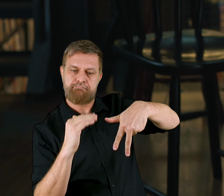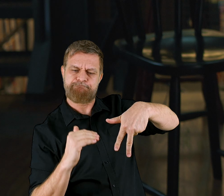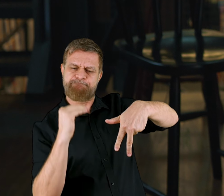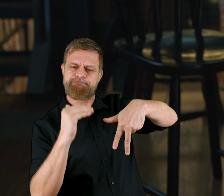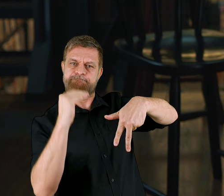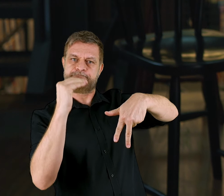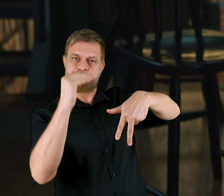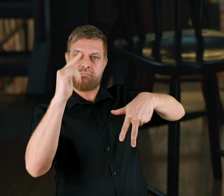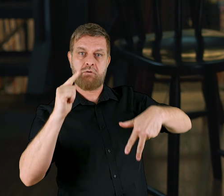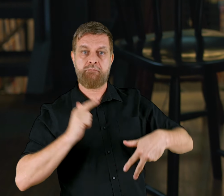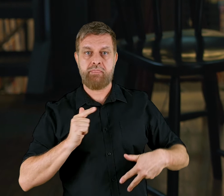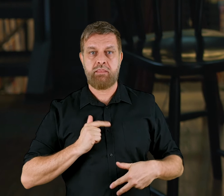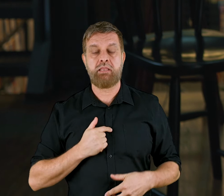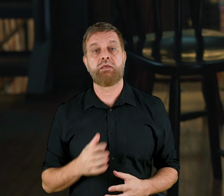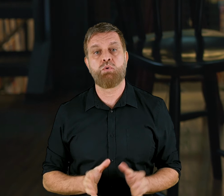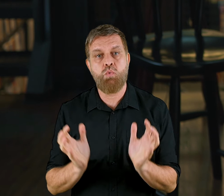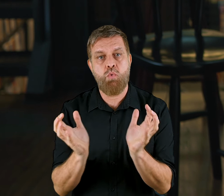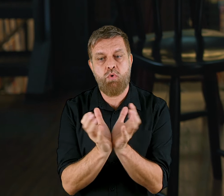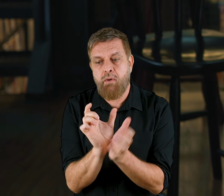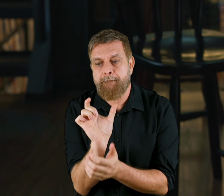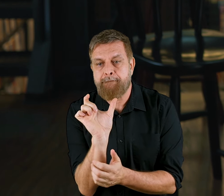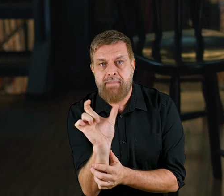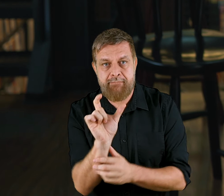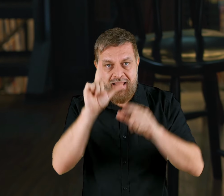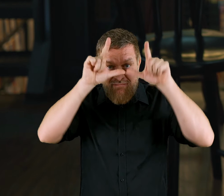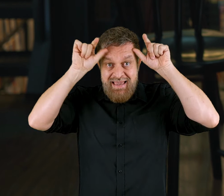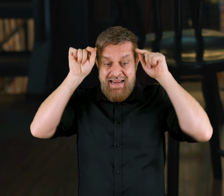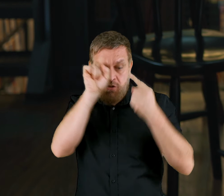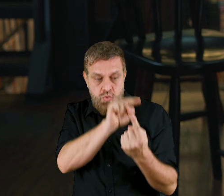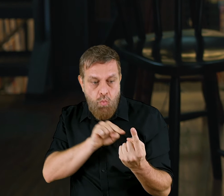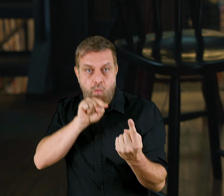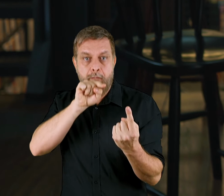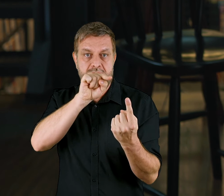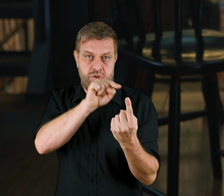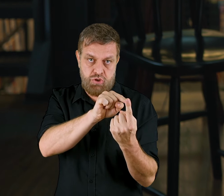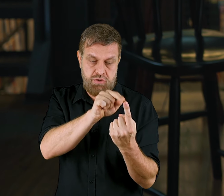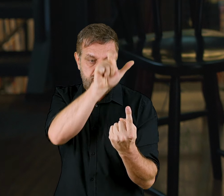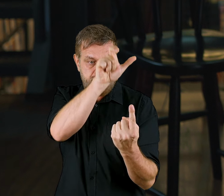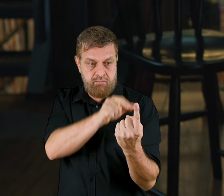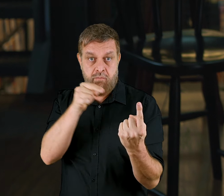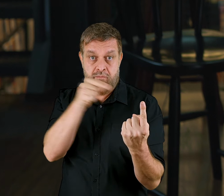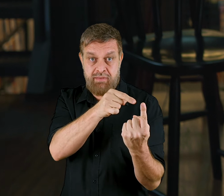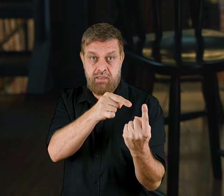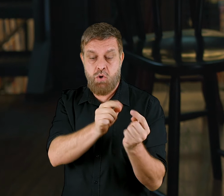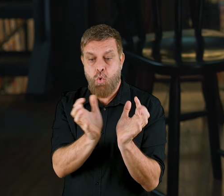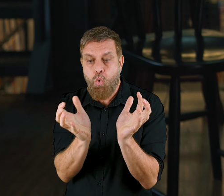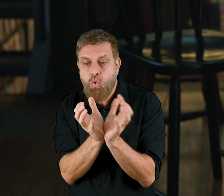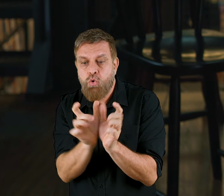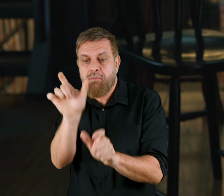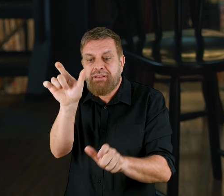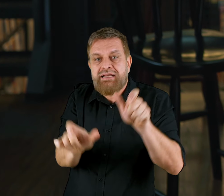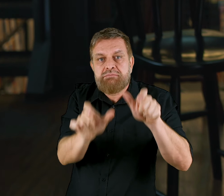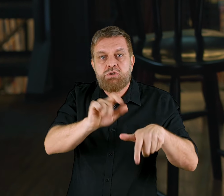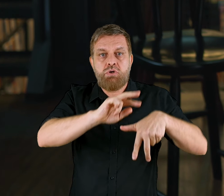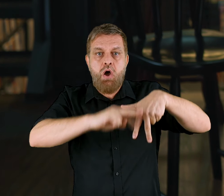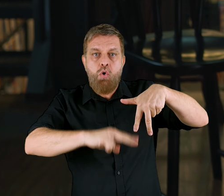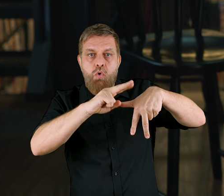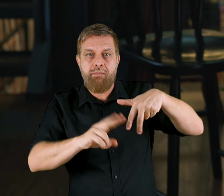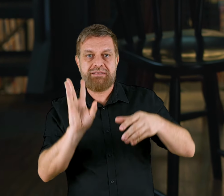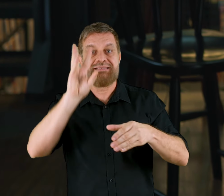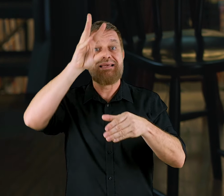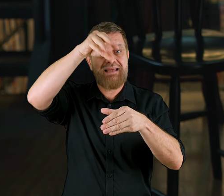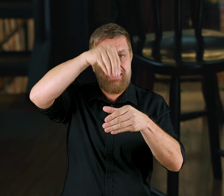estaria dentro de um telos, né? Telos em grego quer dizer finalidade, fim, e a espécie humana, né, e o gênero humano estariam dentro